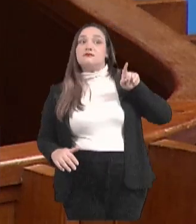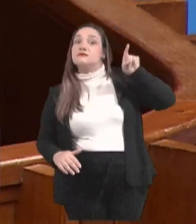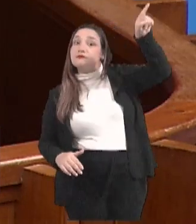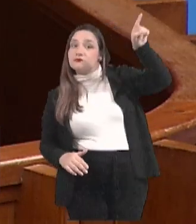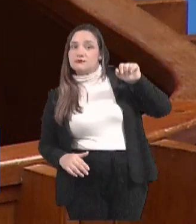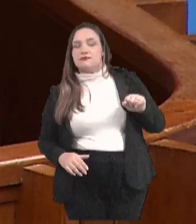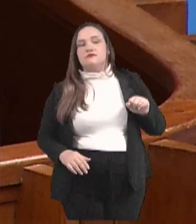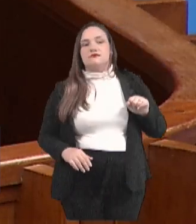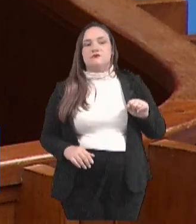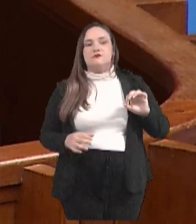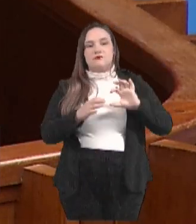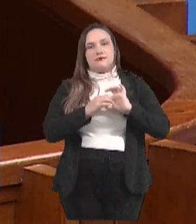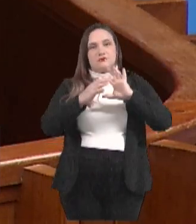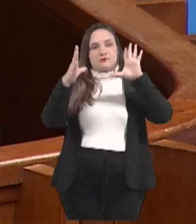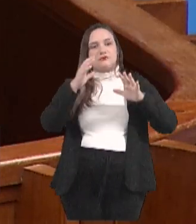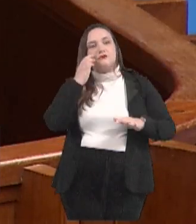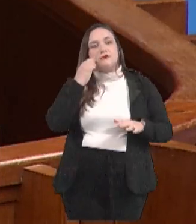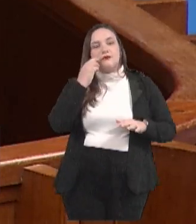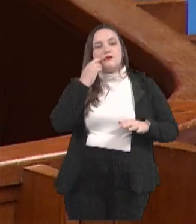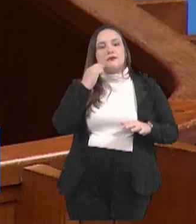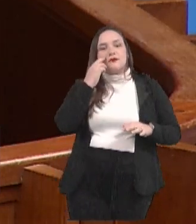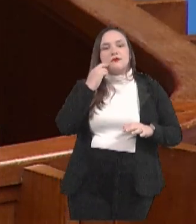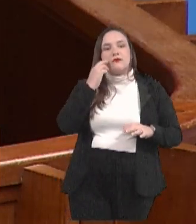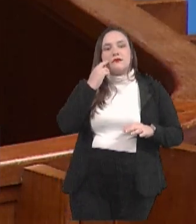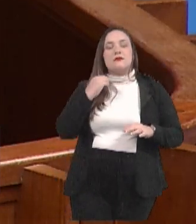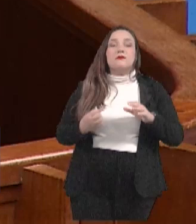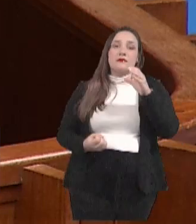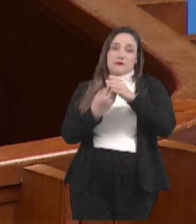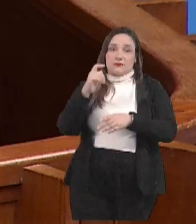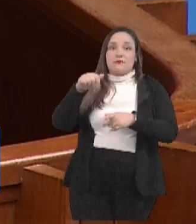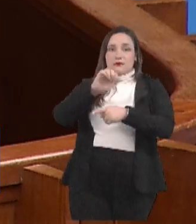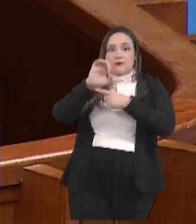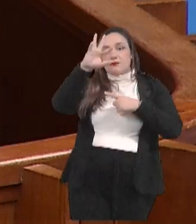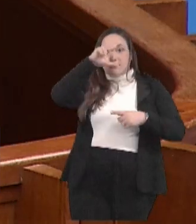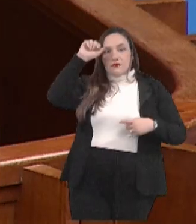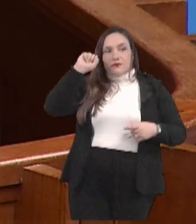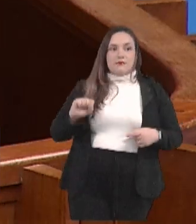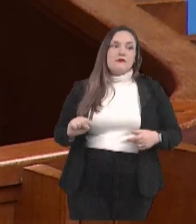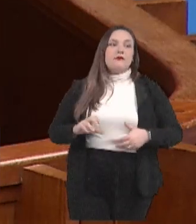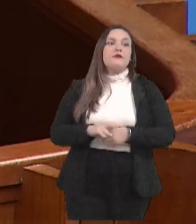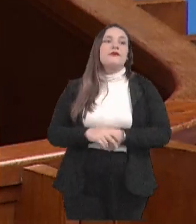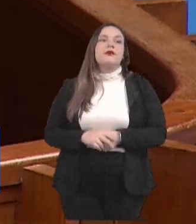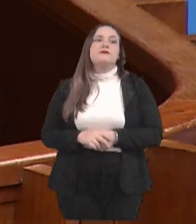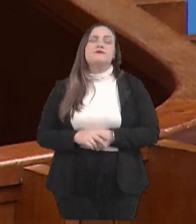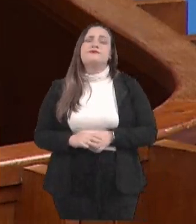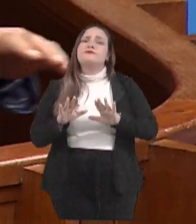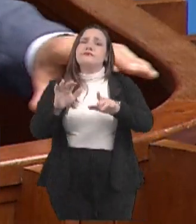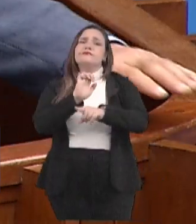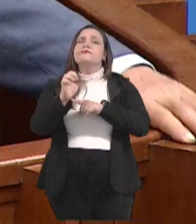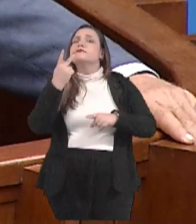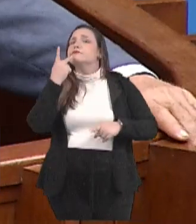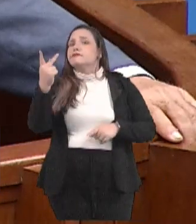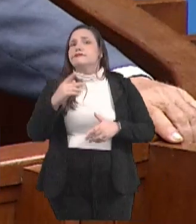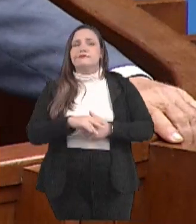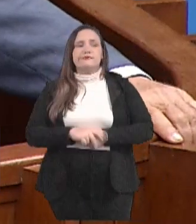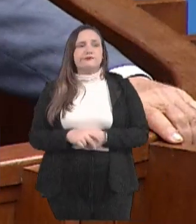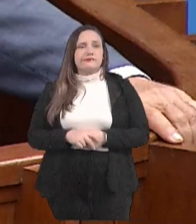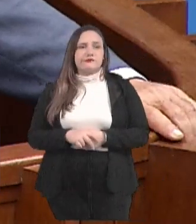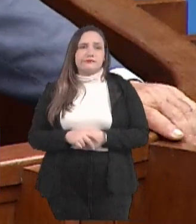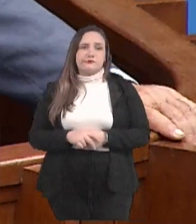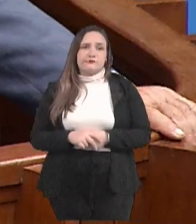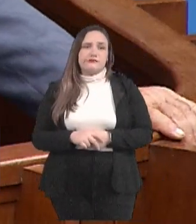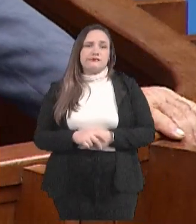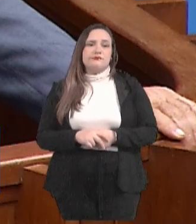a criação do Estado, o Estado disse o seguinte, a União